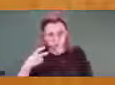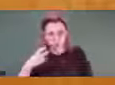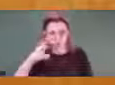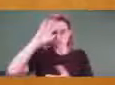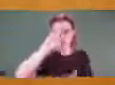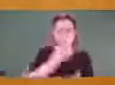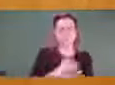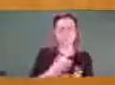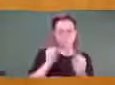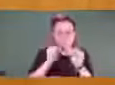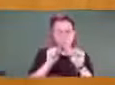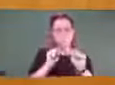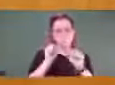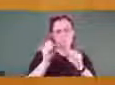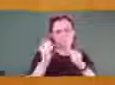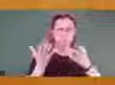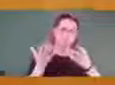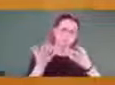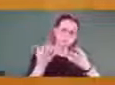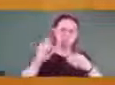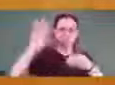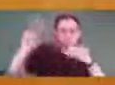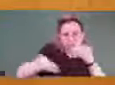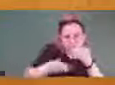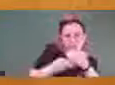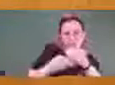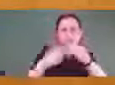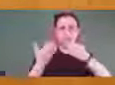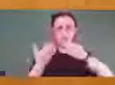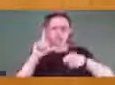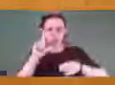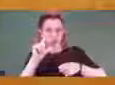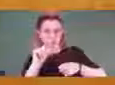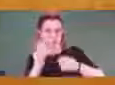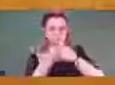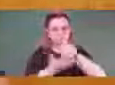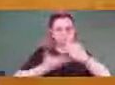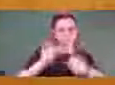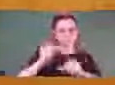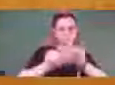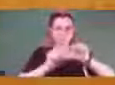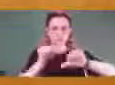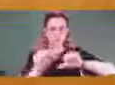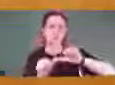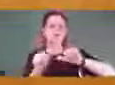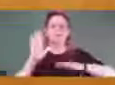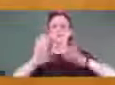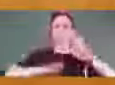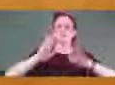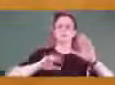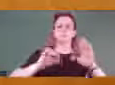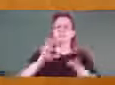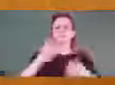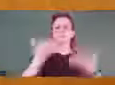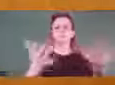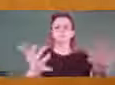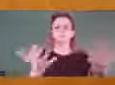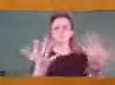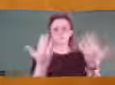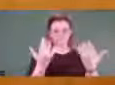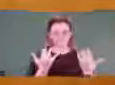modificadas diminuída sou acrescida de outras dependendo das emendas e sugestões que nós todos e todas fizemos